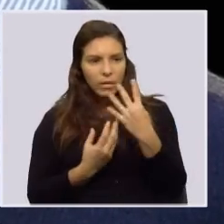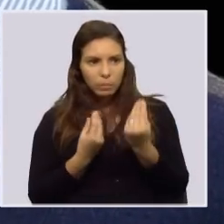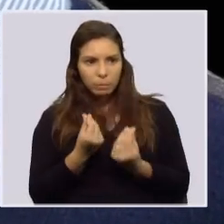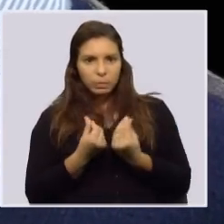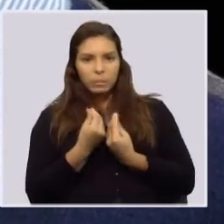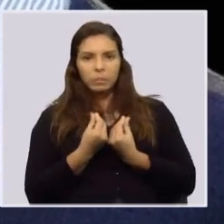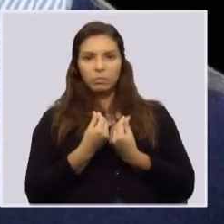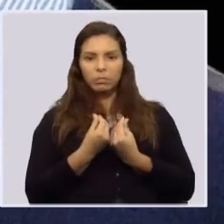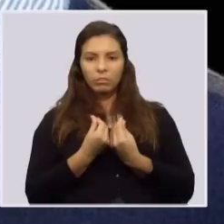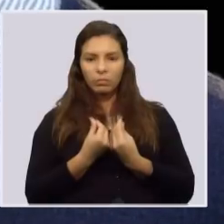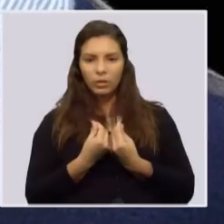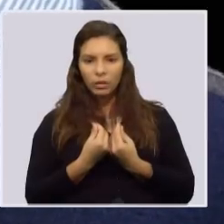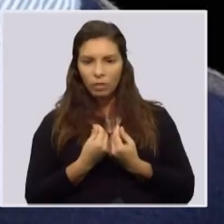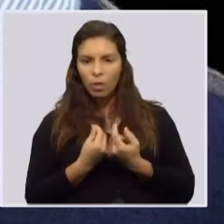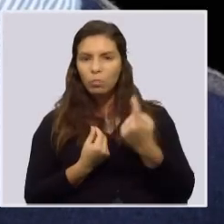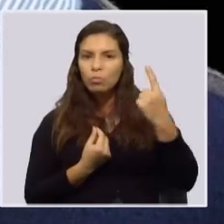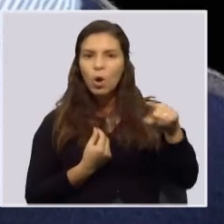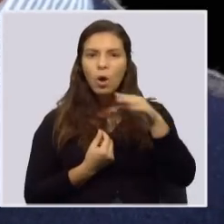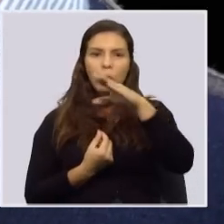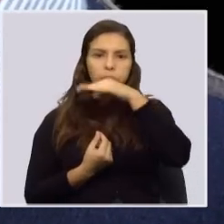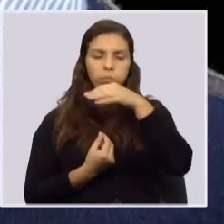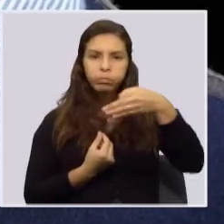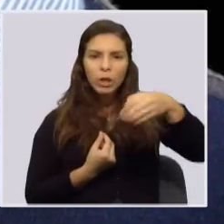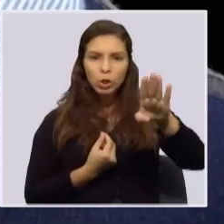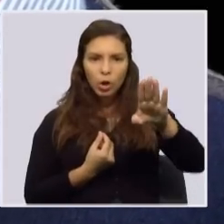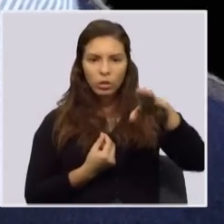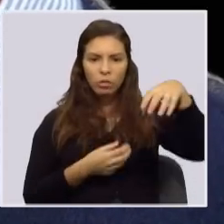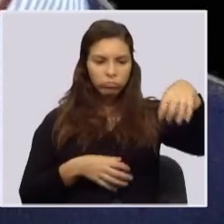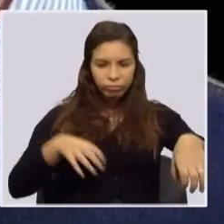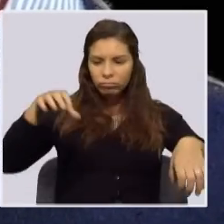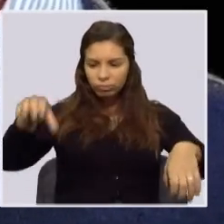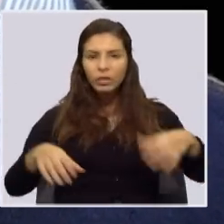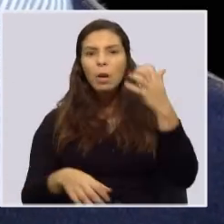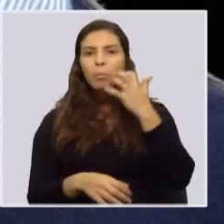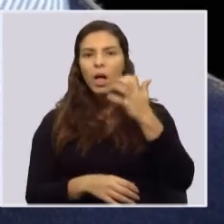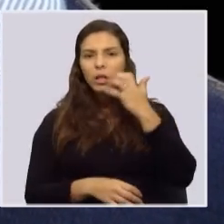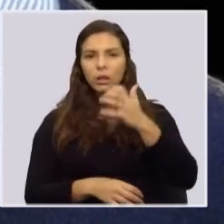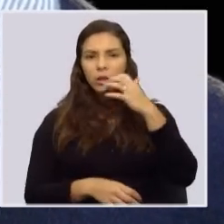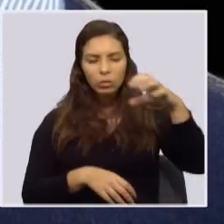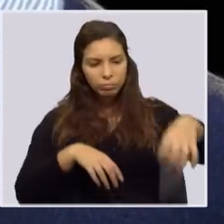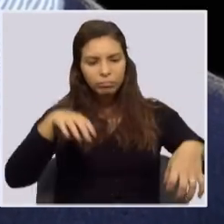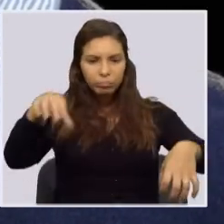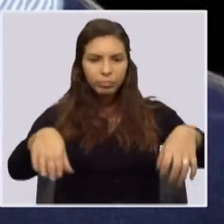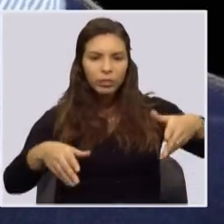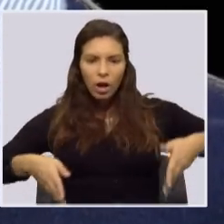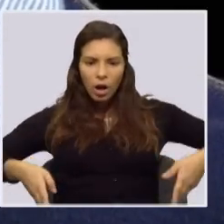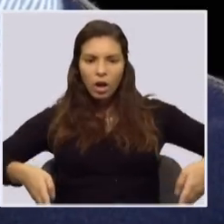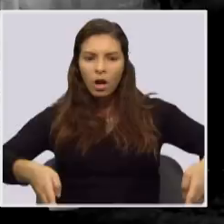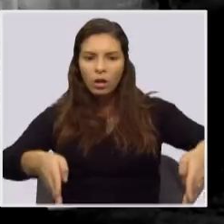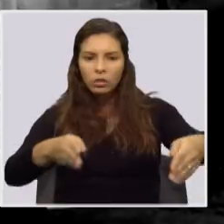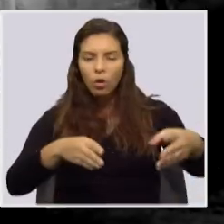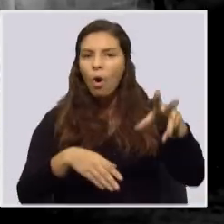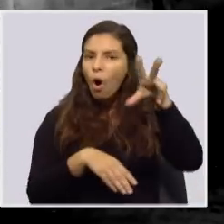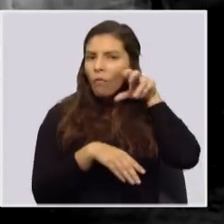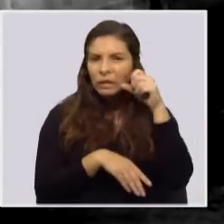Nunca mais me esqueço, só via os passos da Polícia Judiciária e ele é plástico, a pôr o plástico